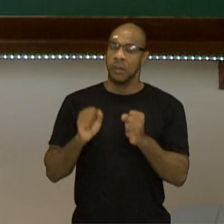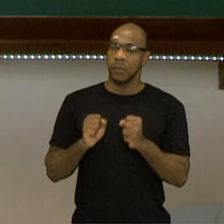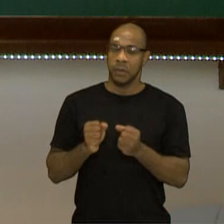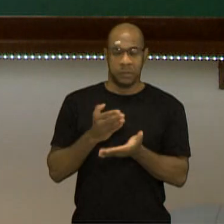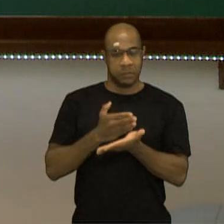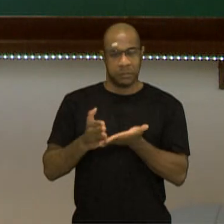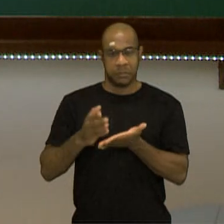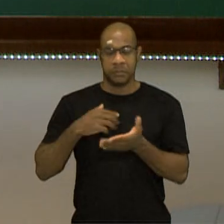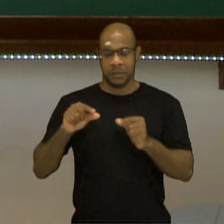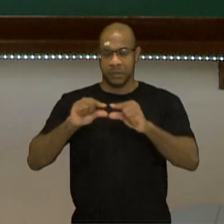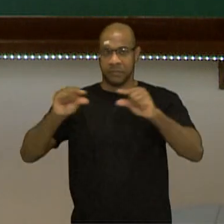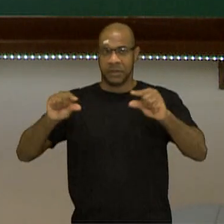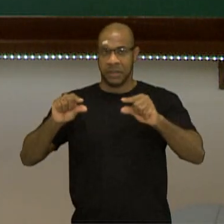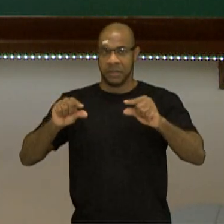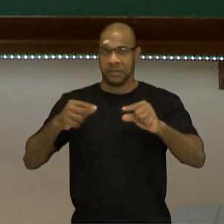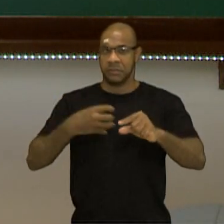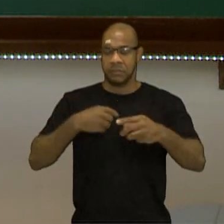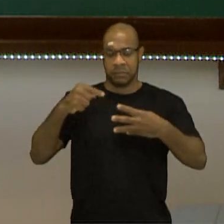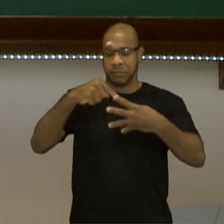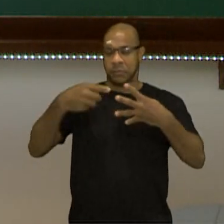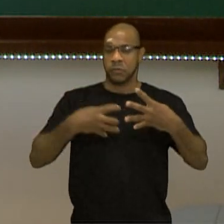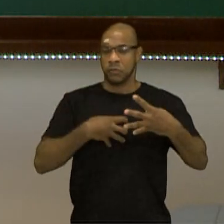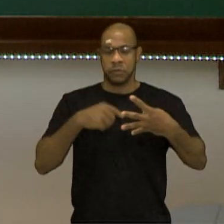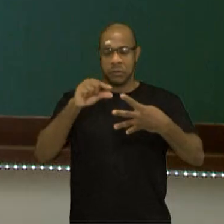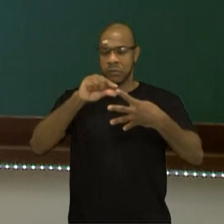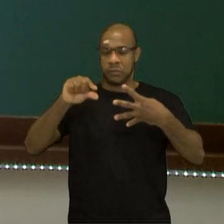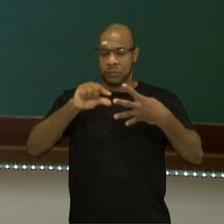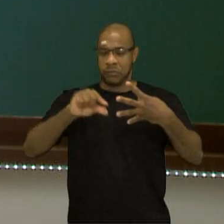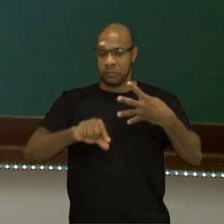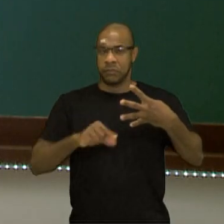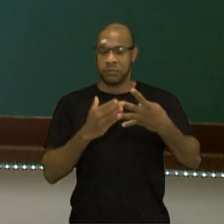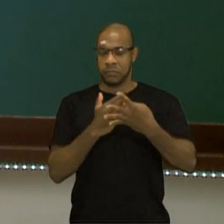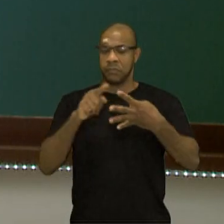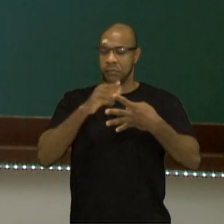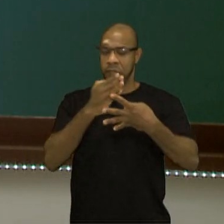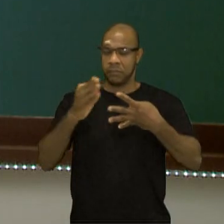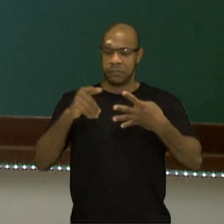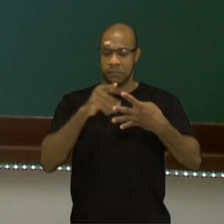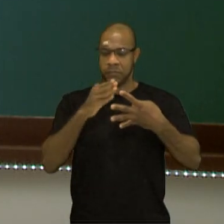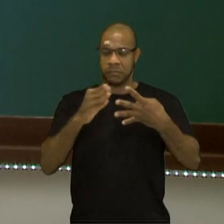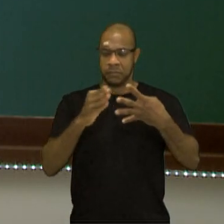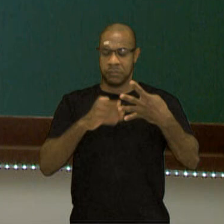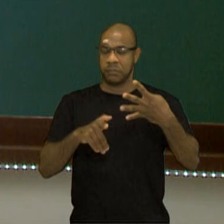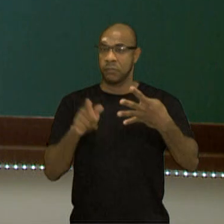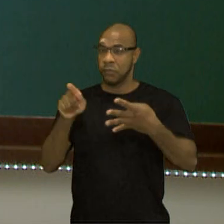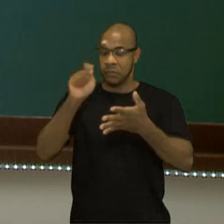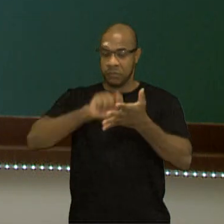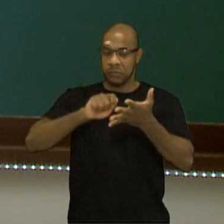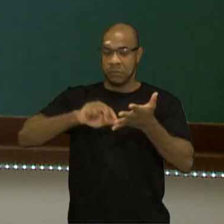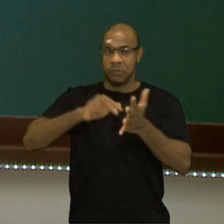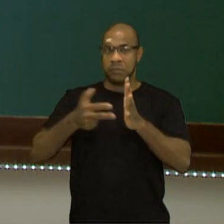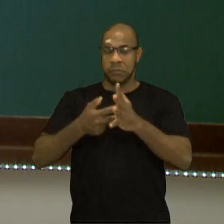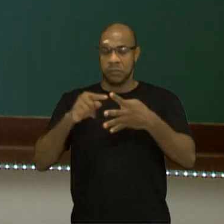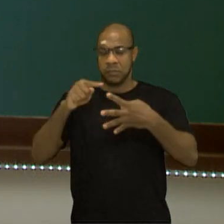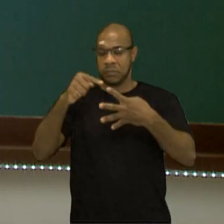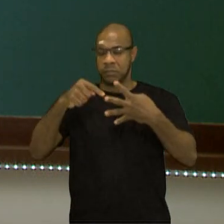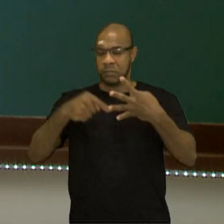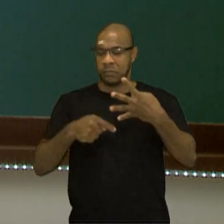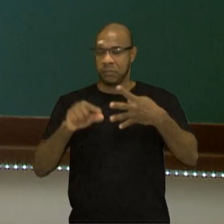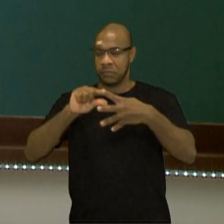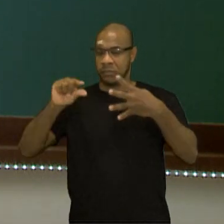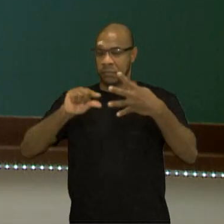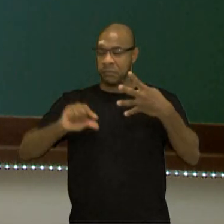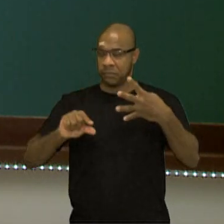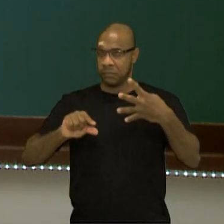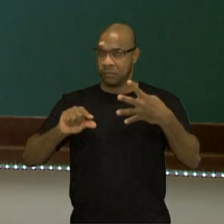iniciar a minha frase dessas 4 formas. Então, eu quero que você escreva aí no seu caderno o significado, então, dessas